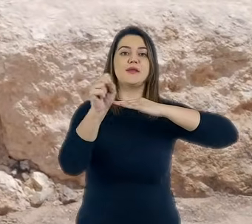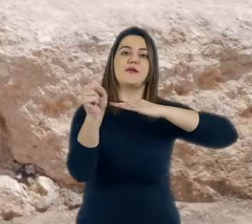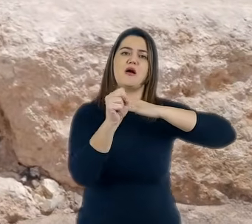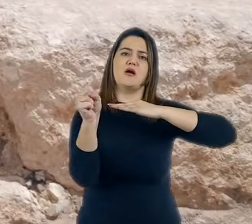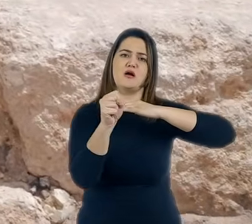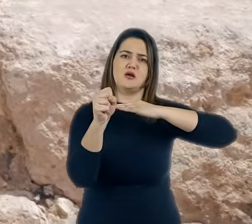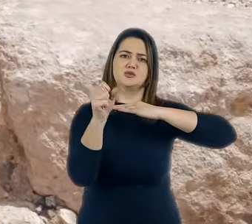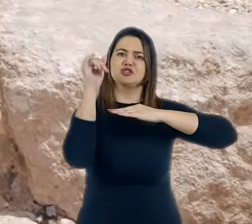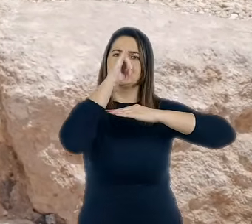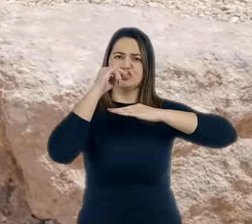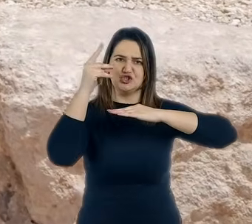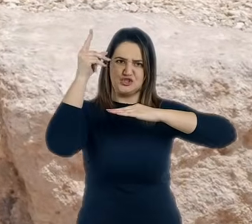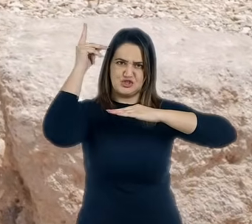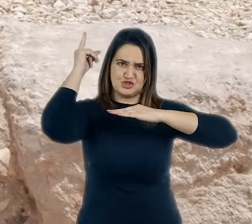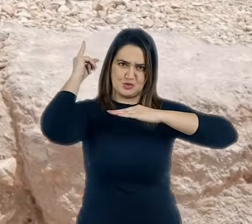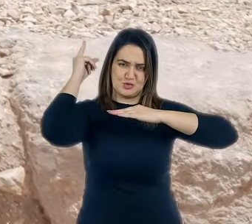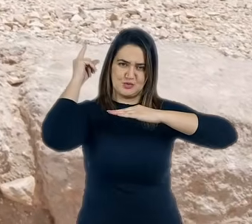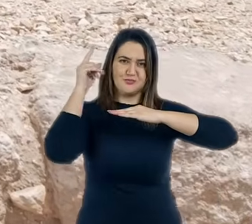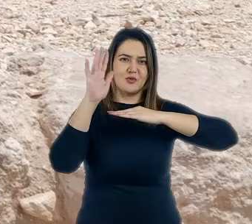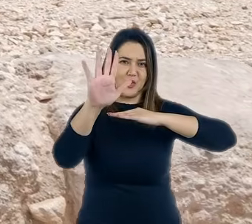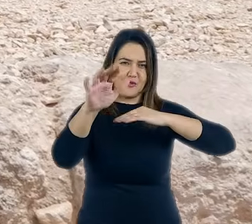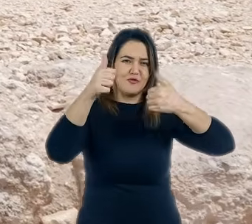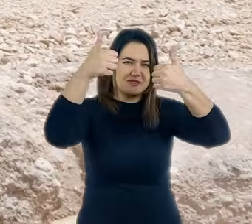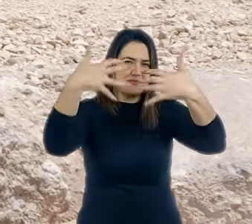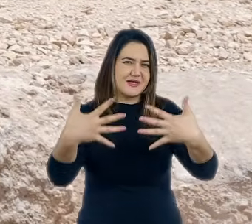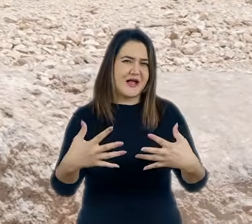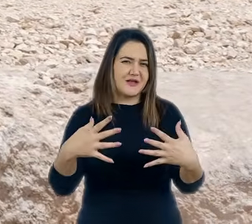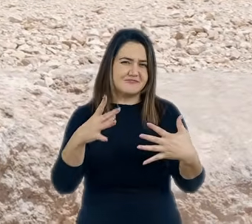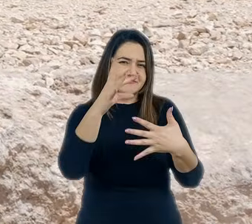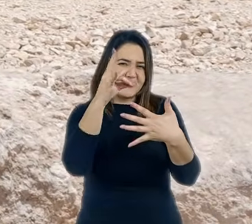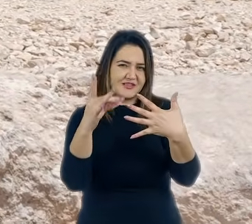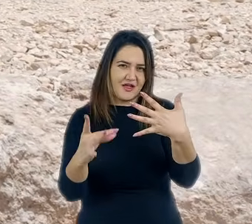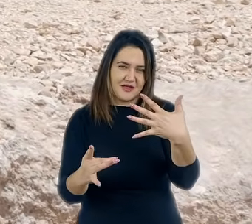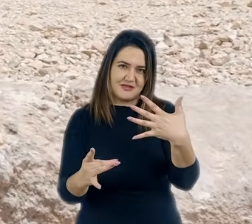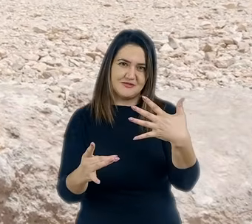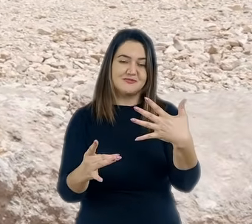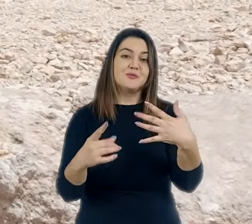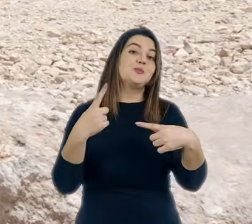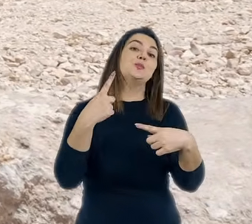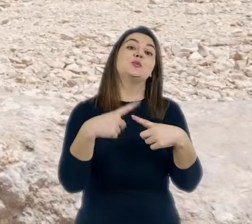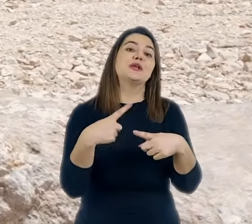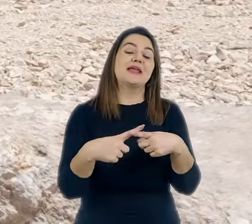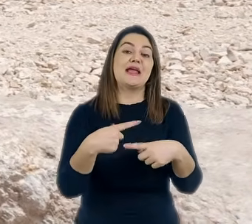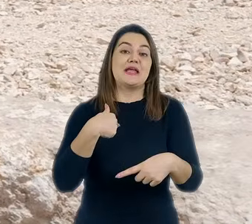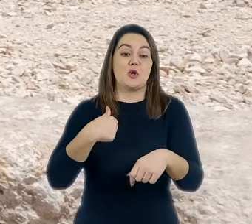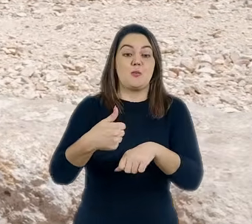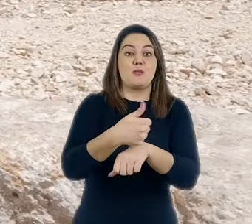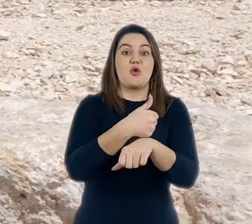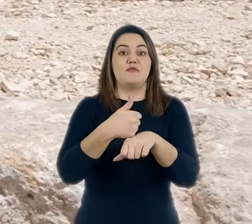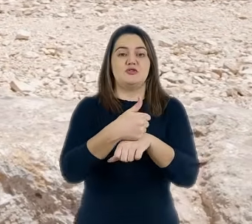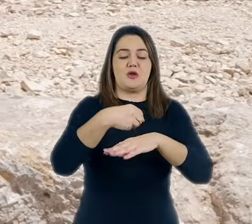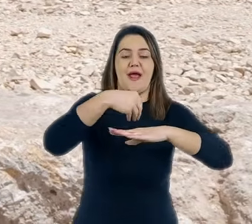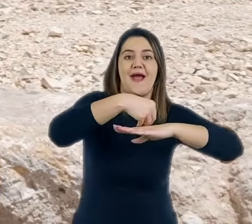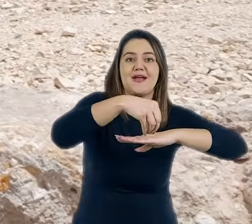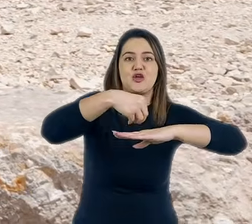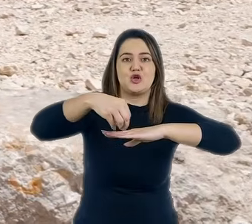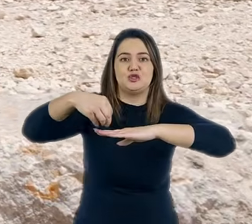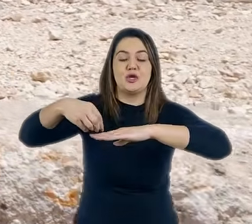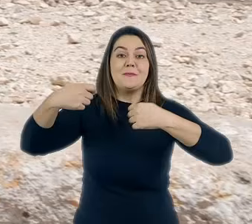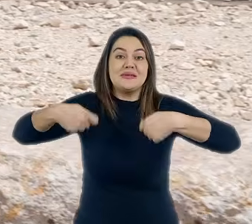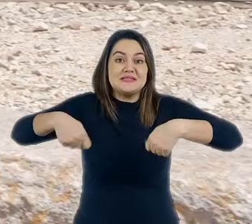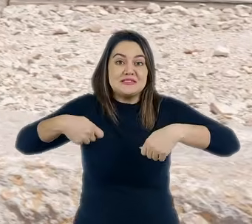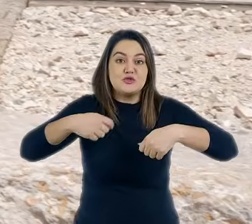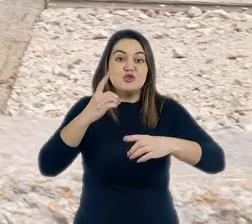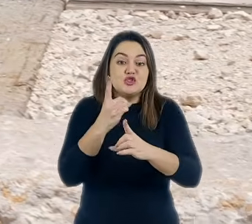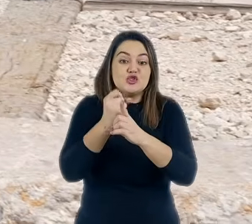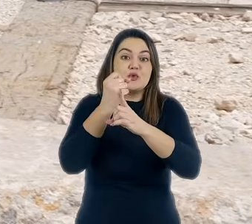aqui. E eu não sei se você já conseguiu captar a ideia de onde eu quero chegar. É um dilema, um paradoxo da